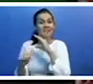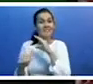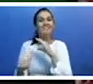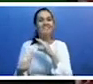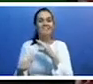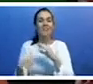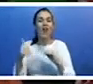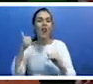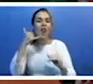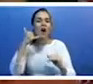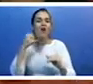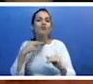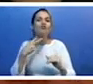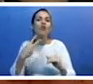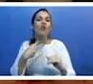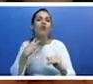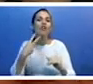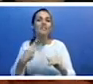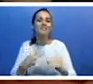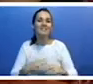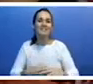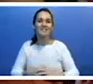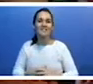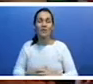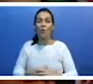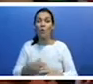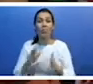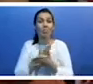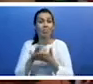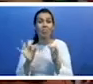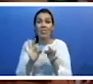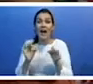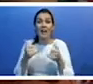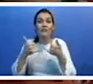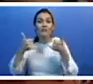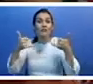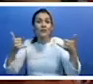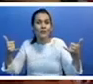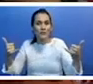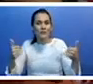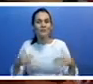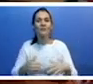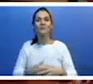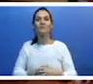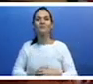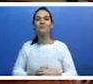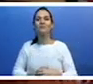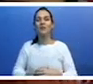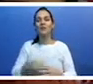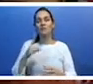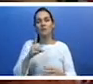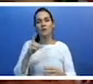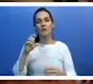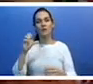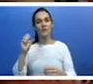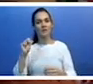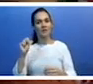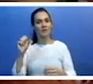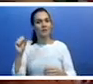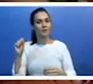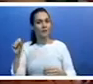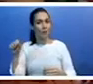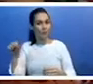em telefone sem fio. E depois vocês podem ver com calma. 1878, o Thomas